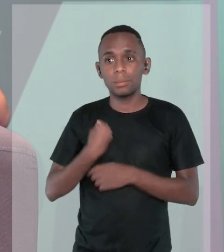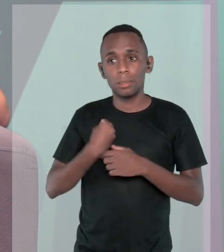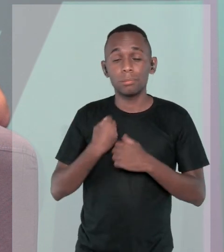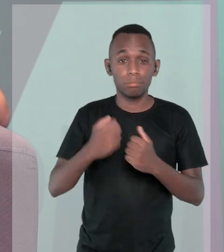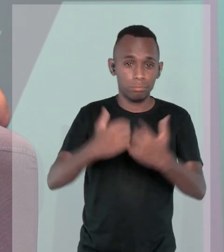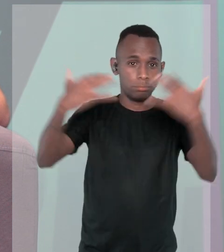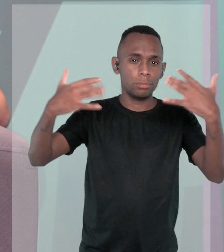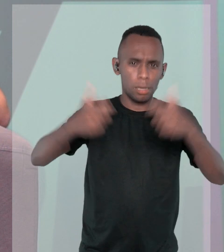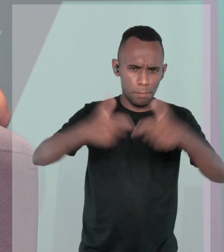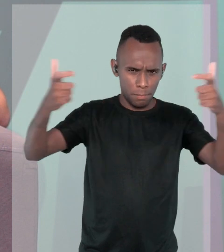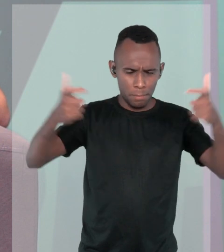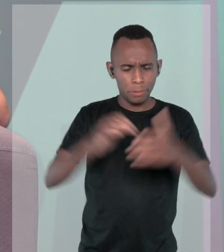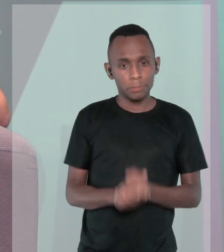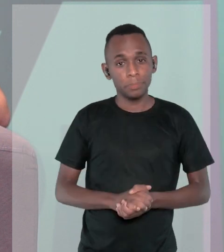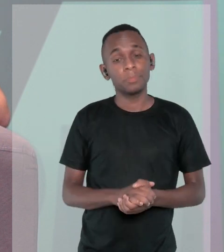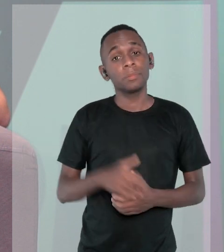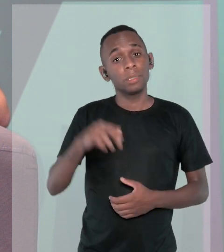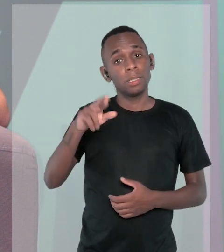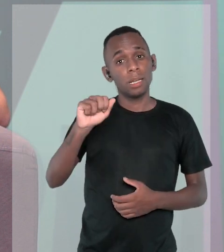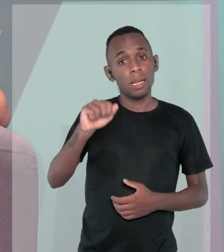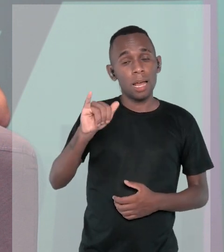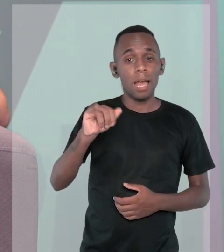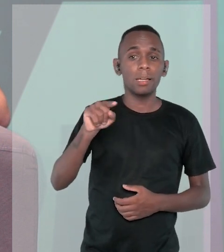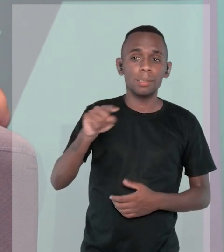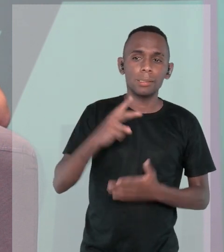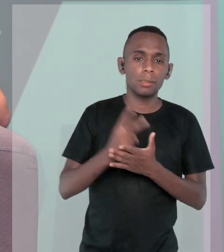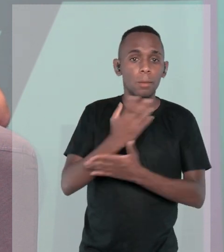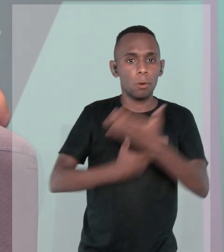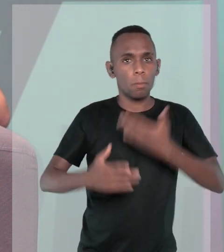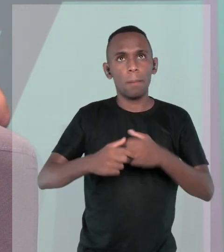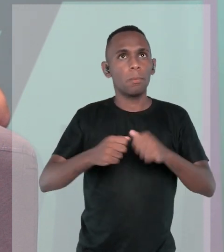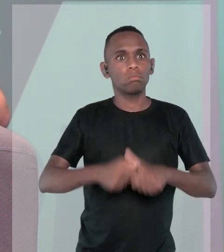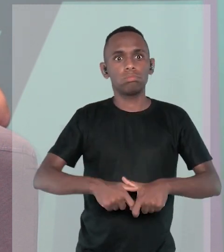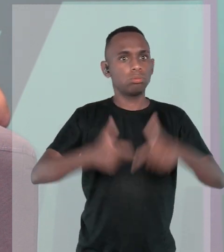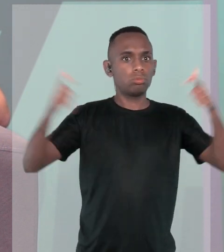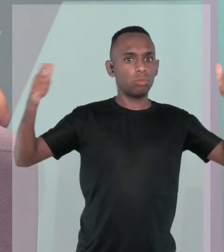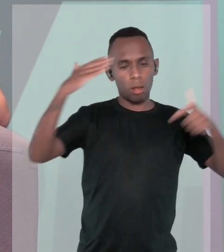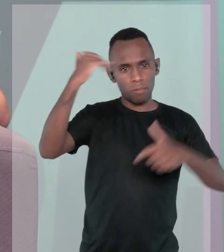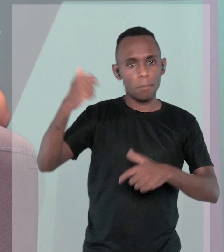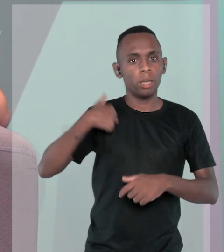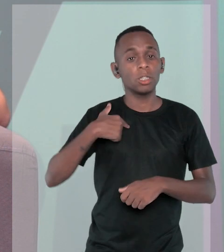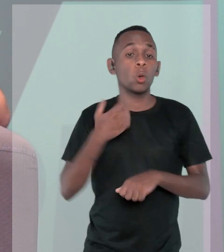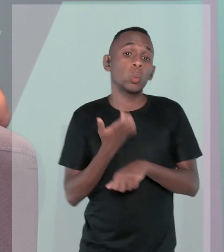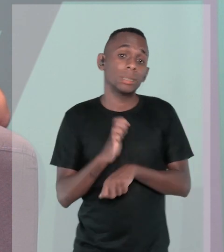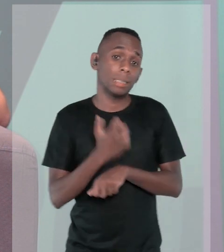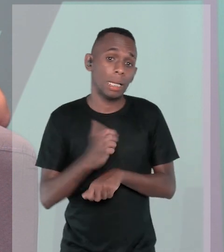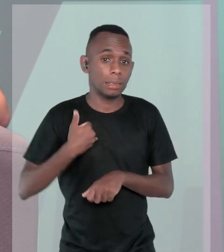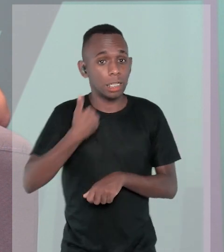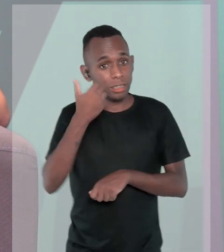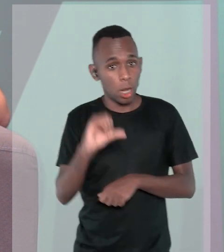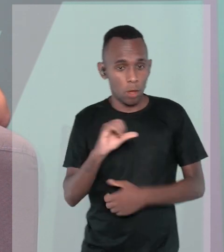dessa plateia. E a Rai, quando Sempre um Papo explodiu, eu era um estagiário de